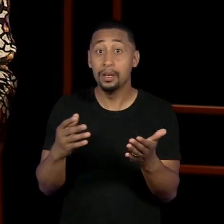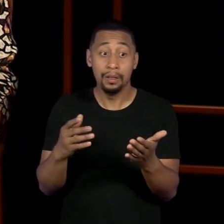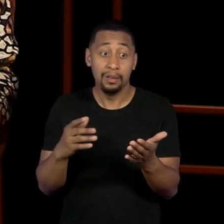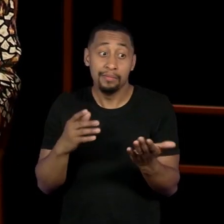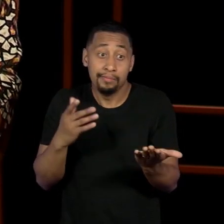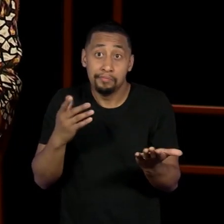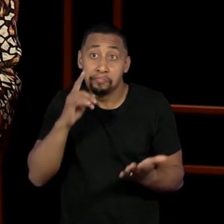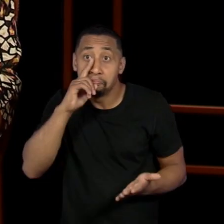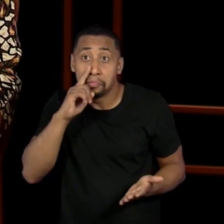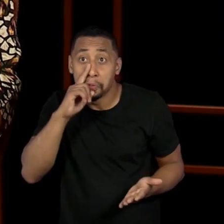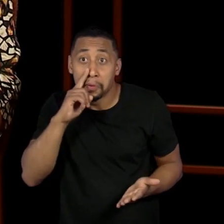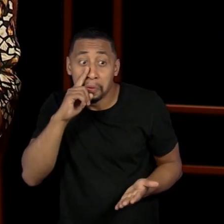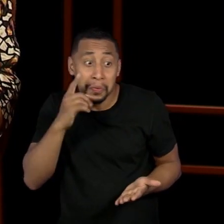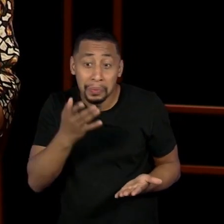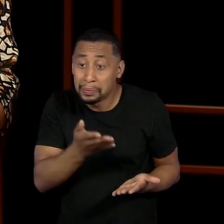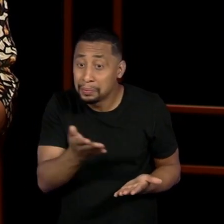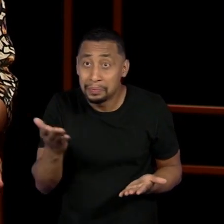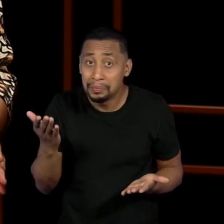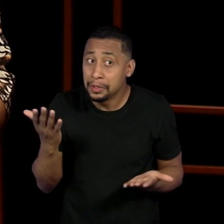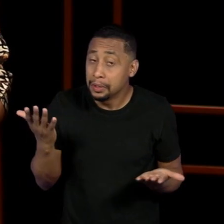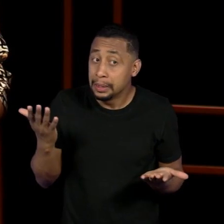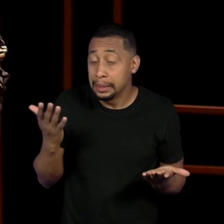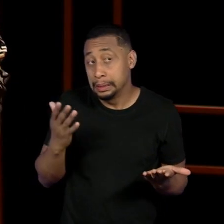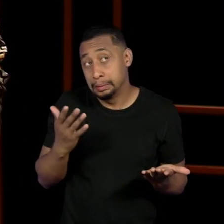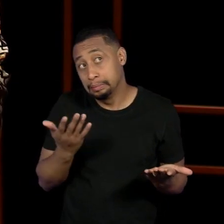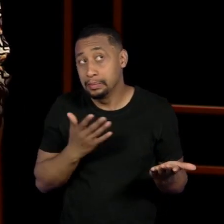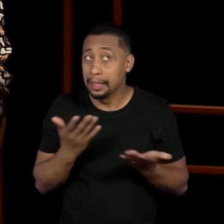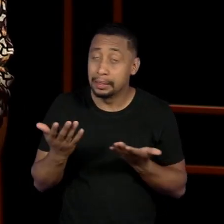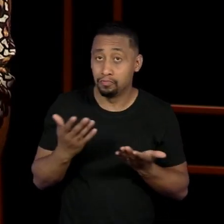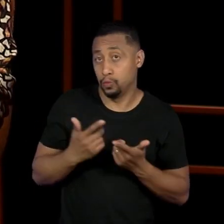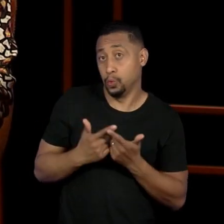iminente, que por sorte não teve,